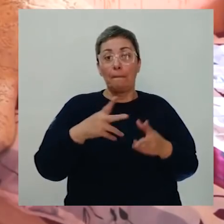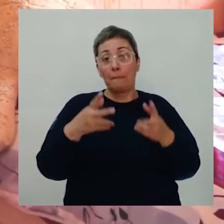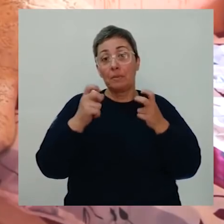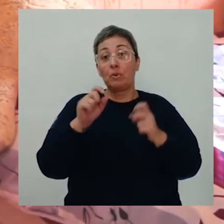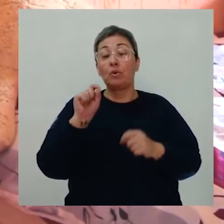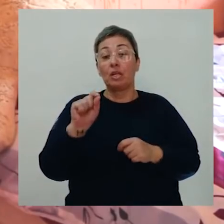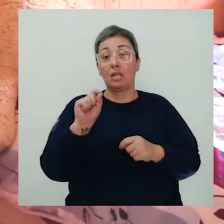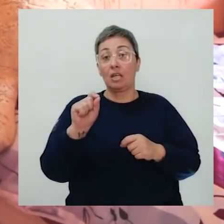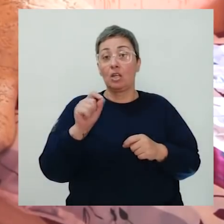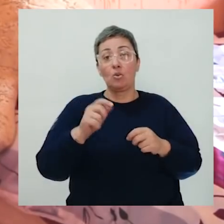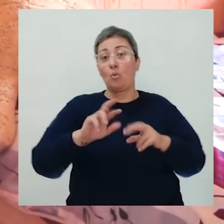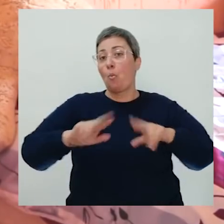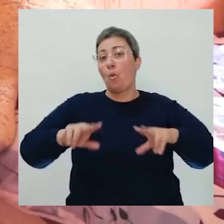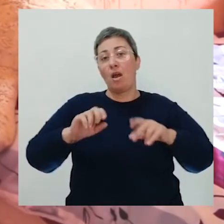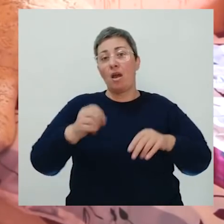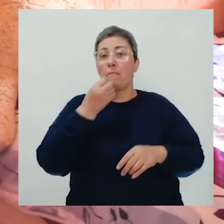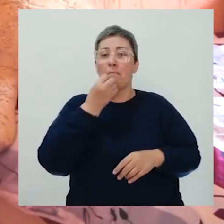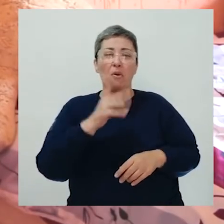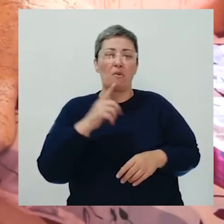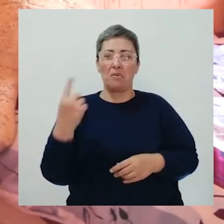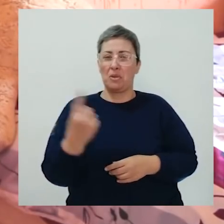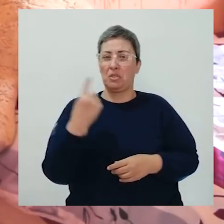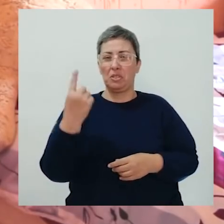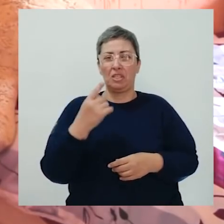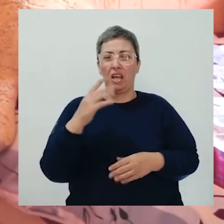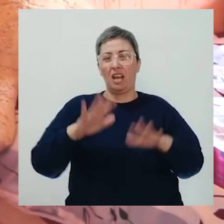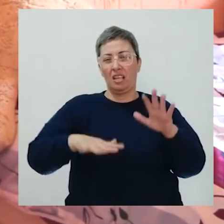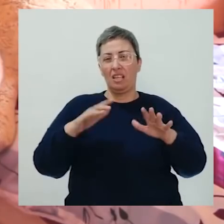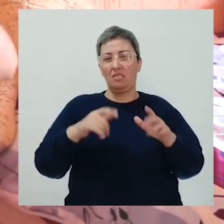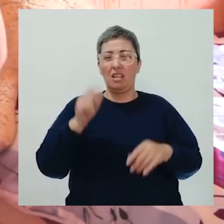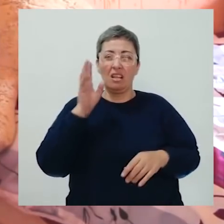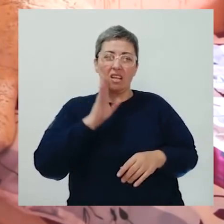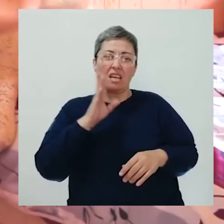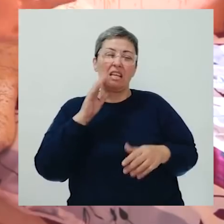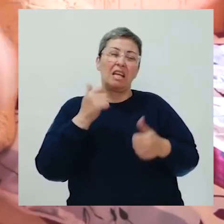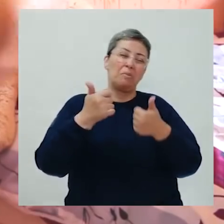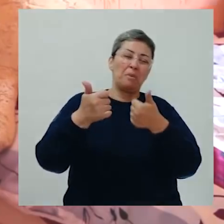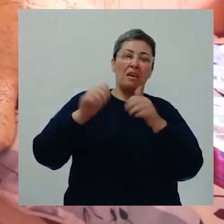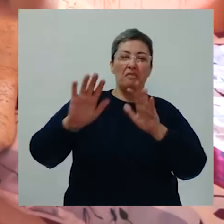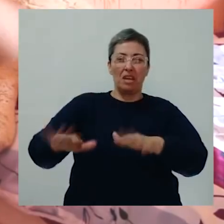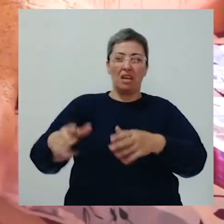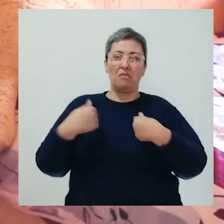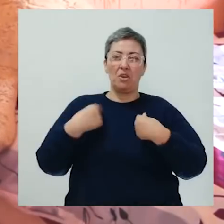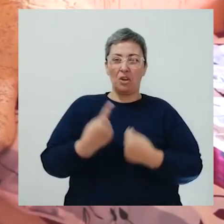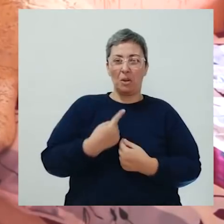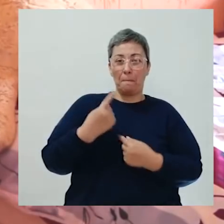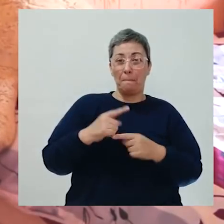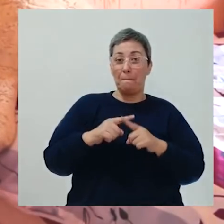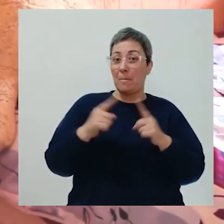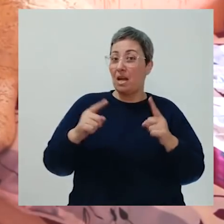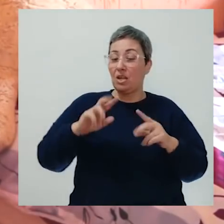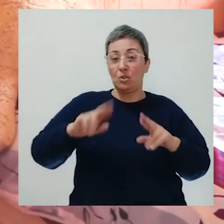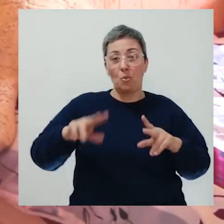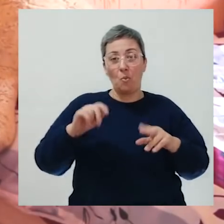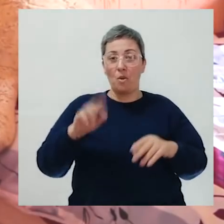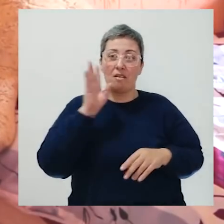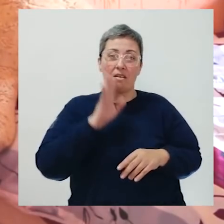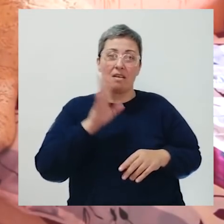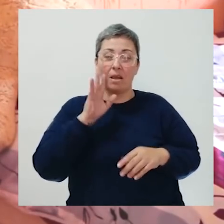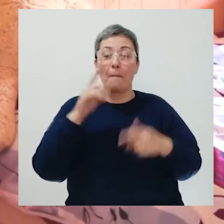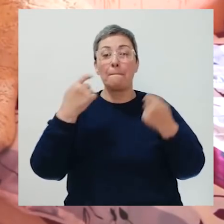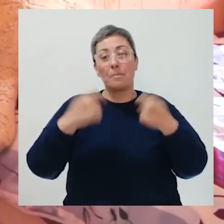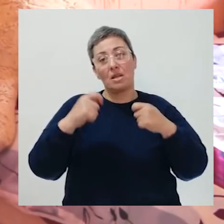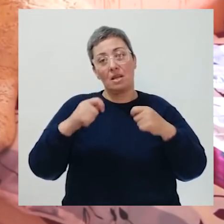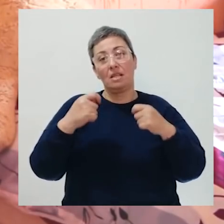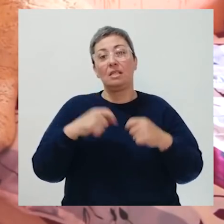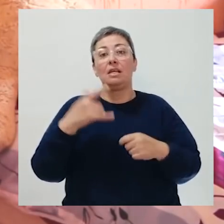peixe. E percebeu, sabe o quê? Que não é legal ficar sozinho coisa nenhuma. Às vezes a gente acha que é legal e fala: ah, tá bom, fica aí que eu fico aqui sozinho. Mas não é